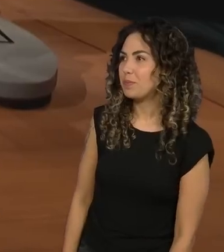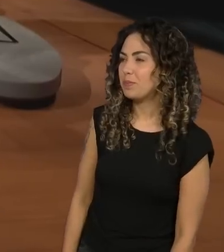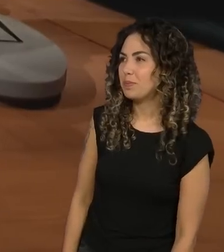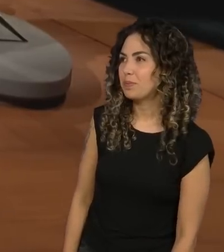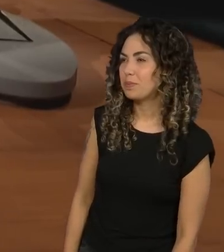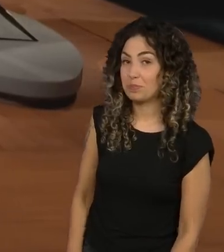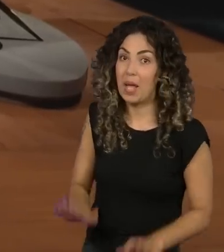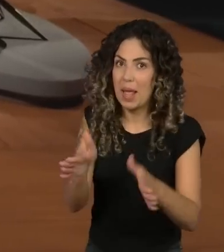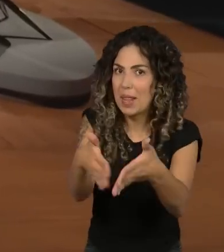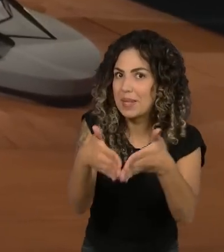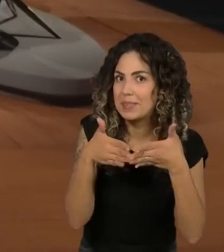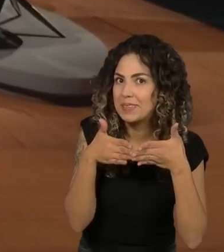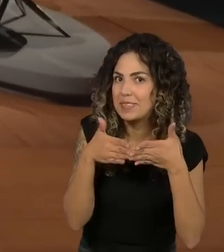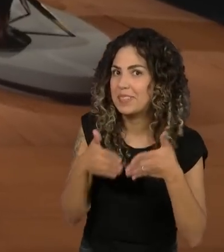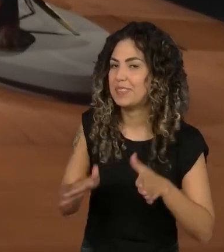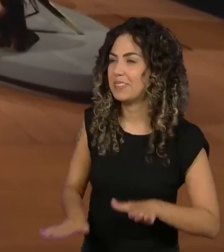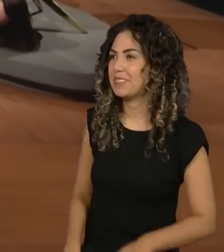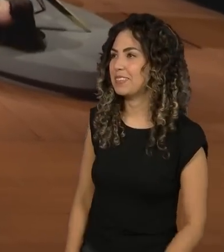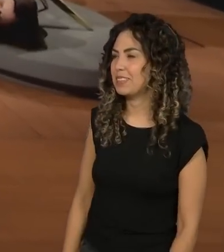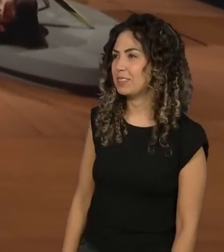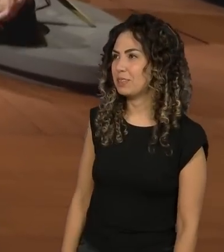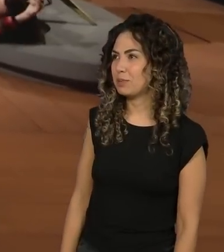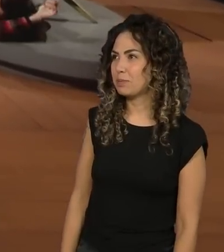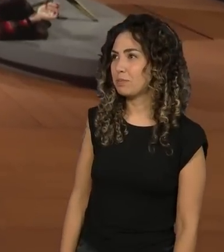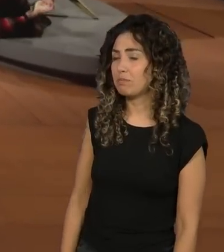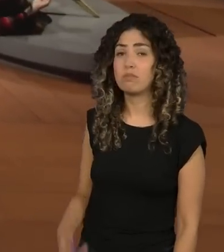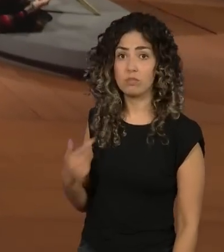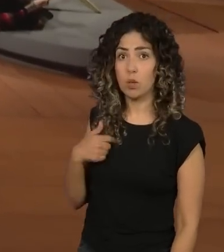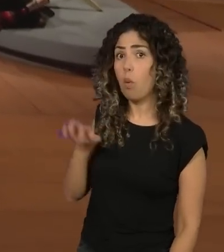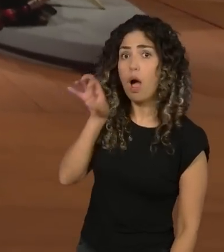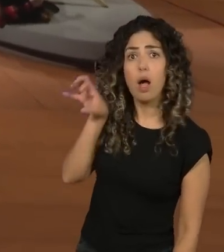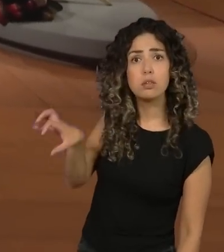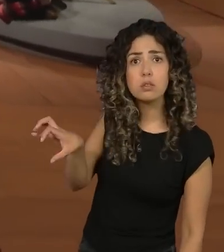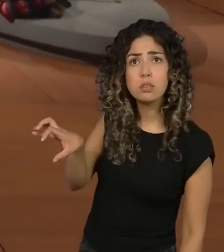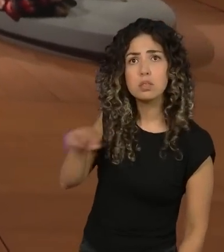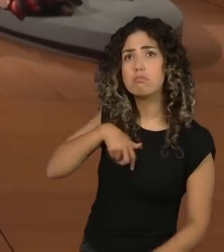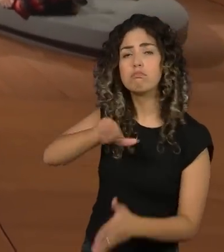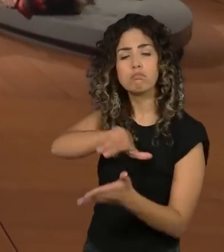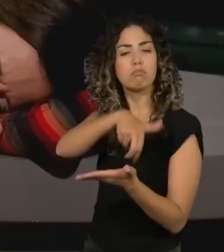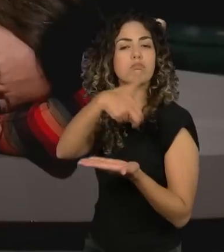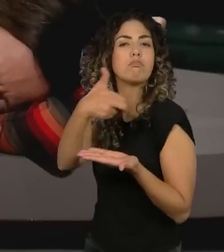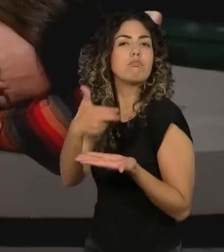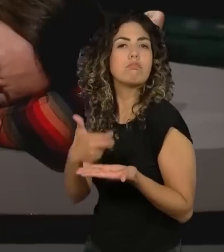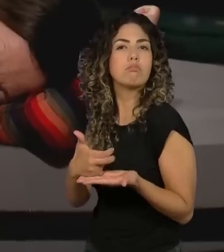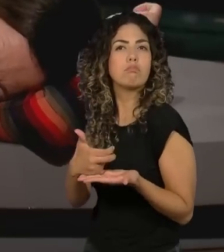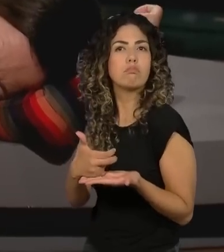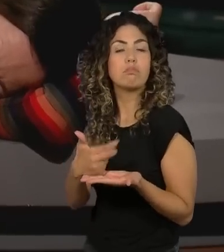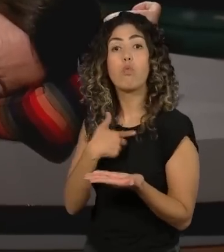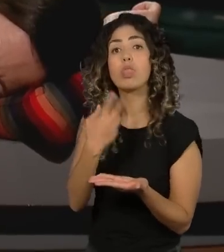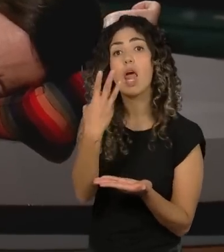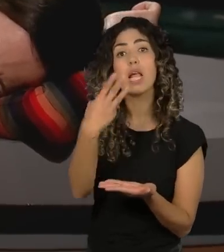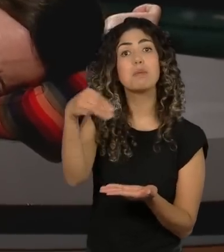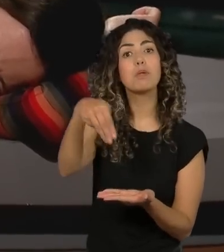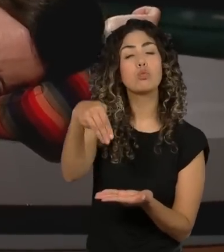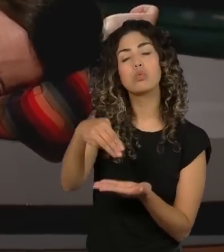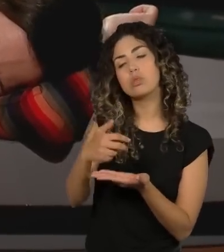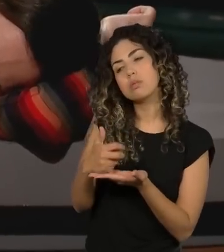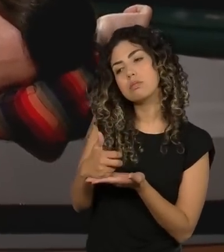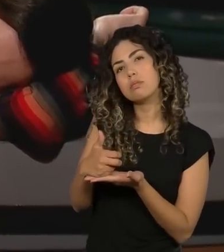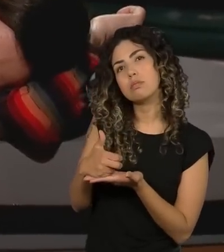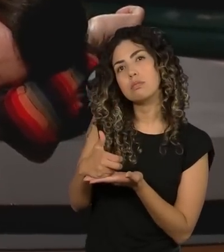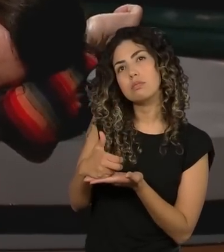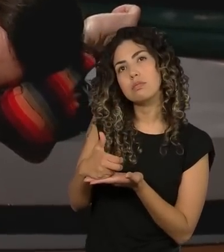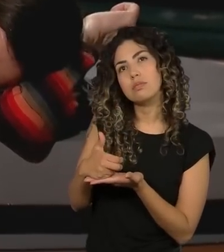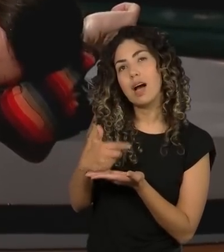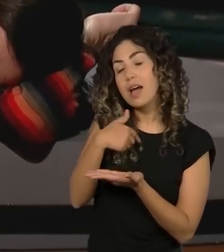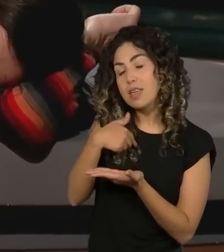Dá licença aqui. Eu me lembro que eu deitei assim, ó. Fiquei uns 3 minutos assim. Aí quando eu olhei para